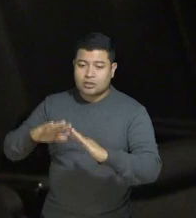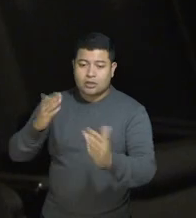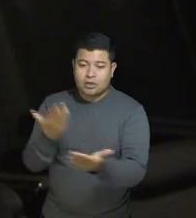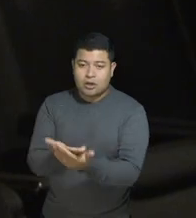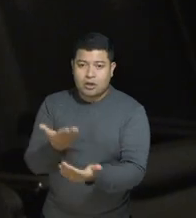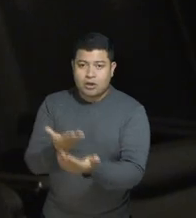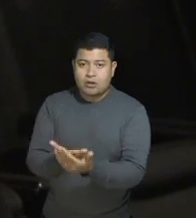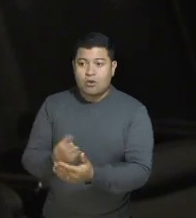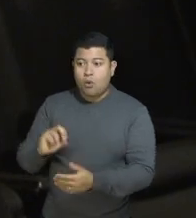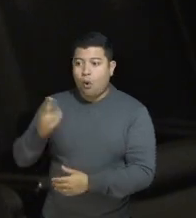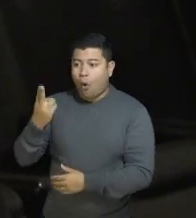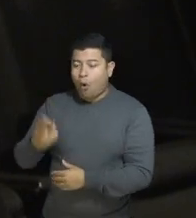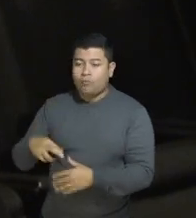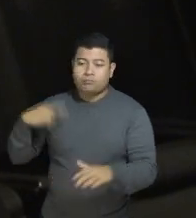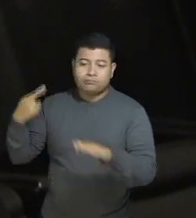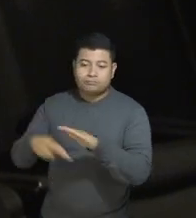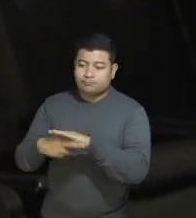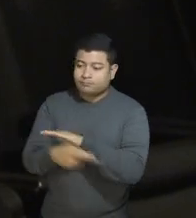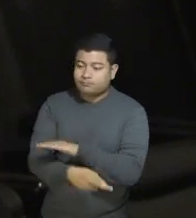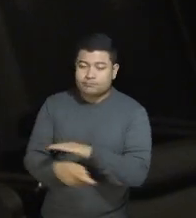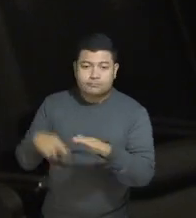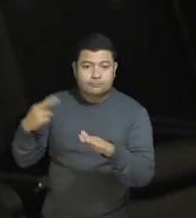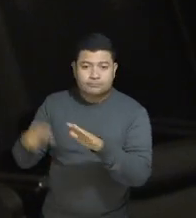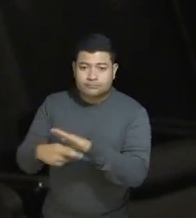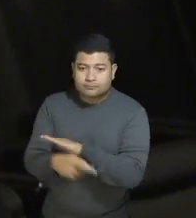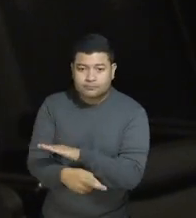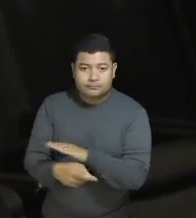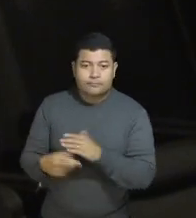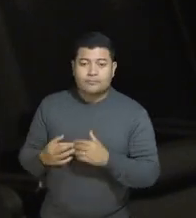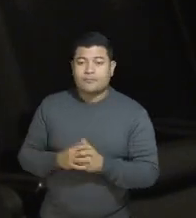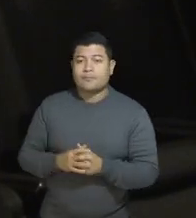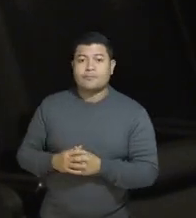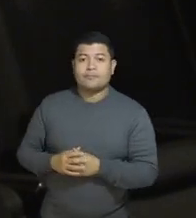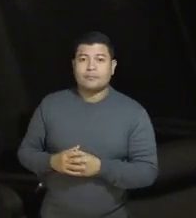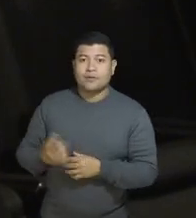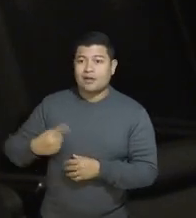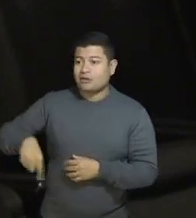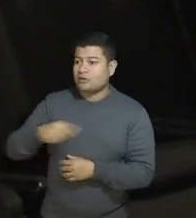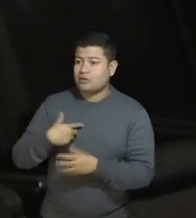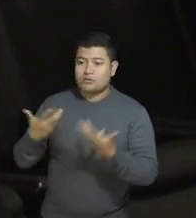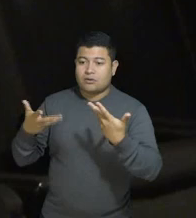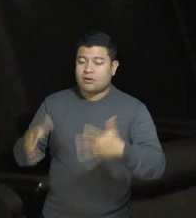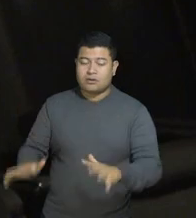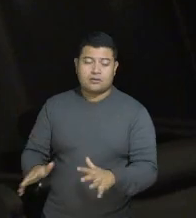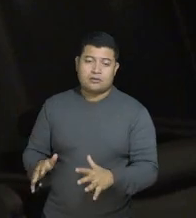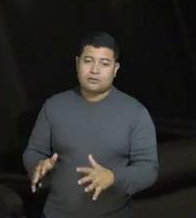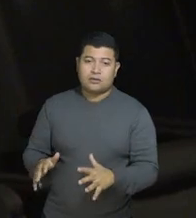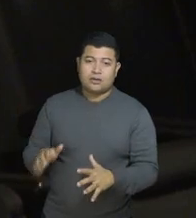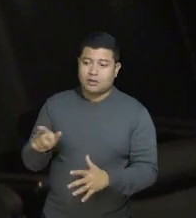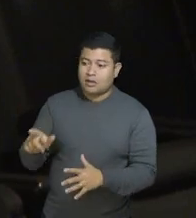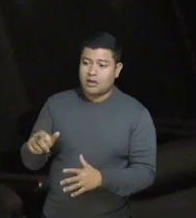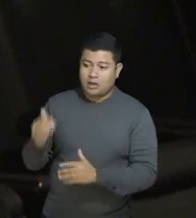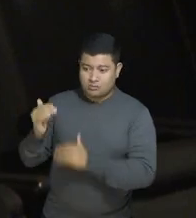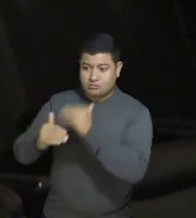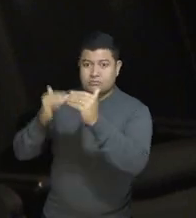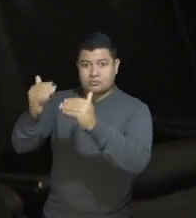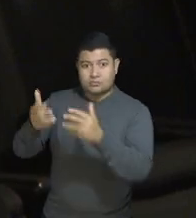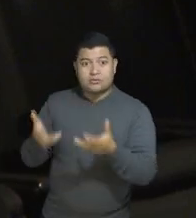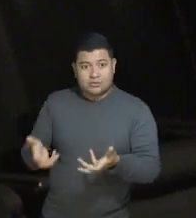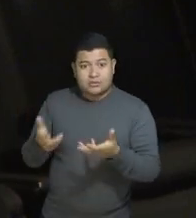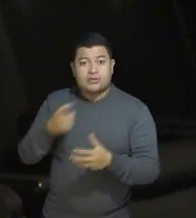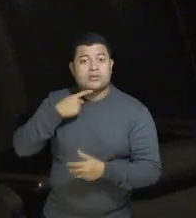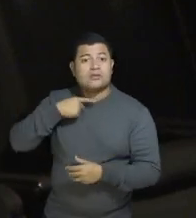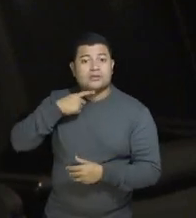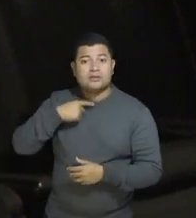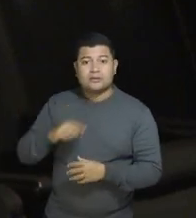ficam repetindo, e aí são taxados, e não é o que a gente quer, né? Não é o que a gente quer. Então, a capacitação